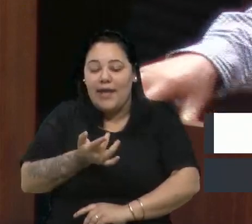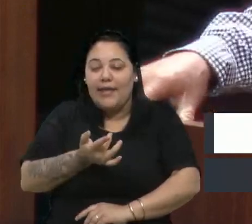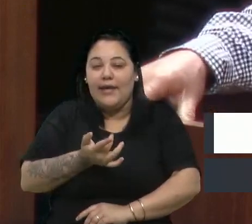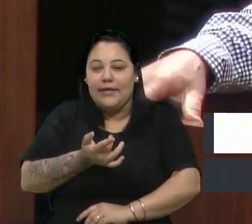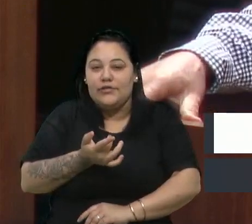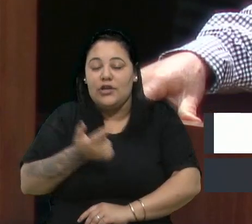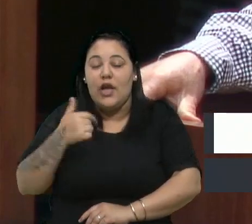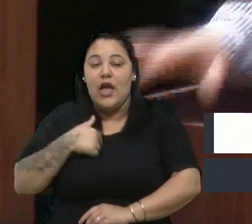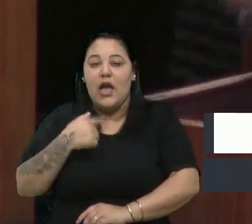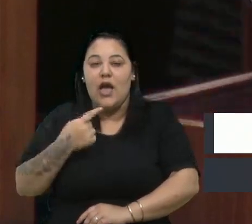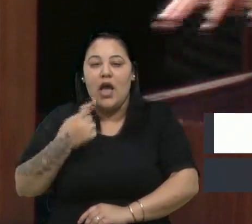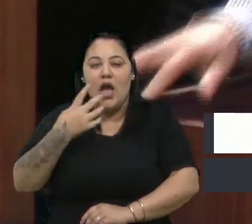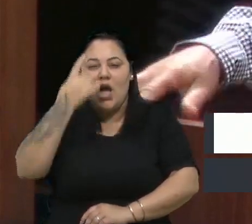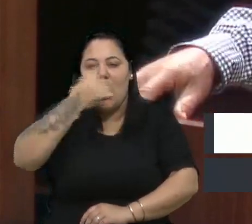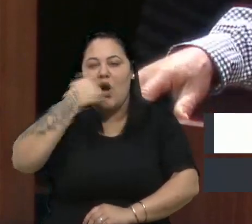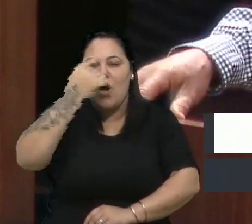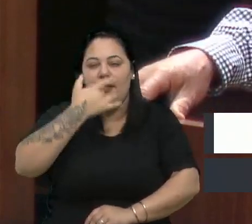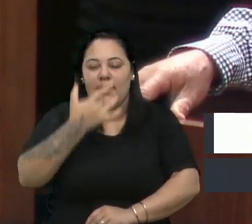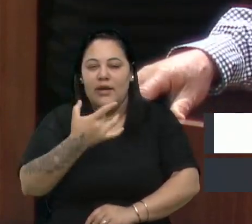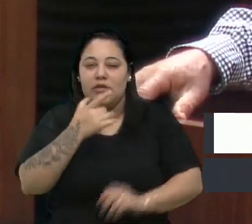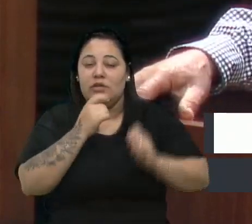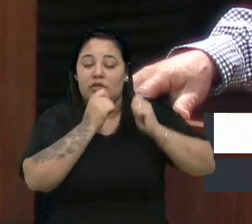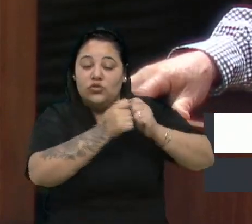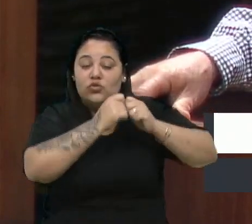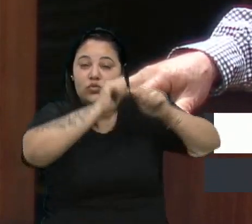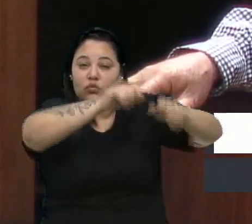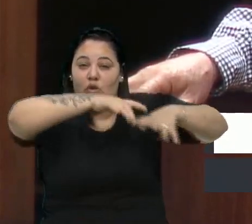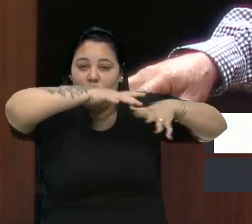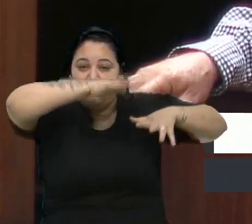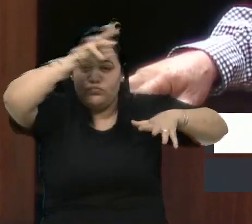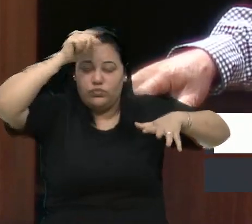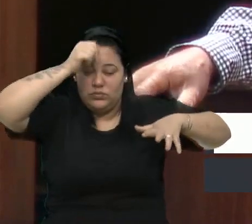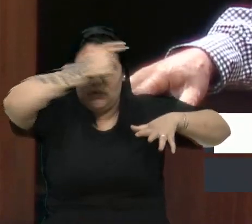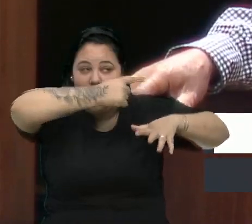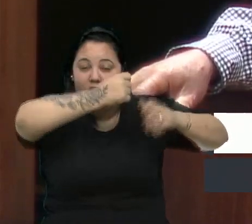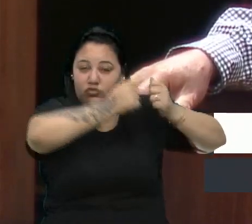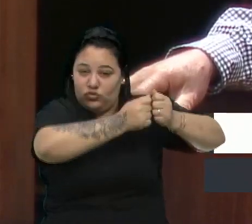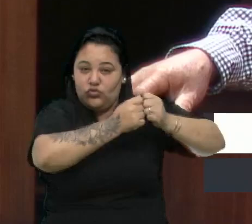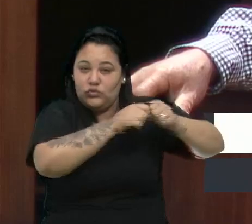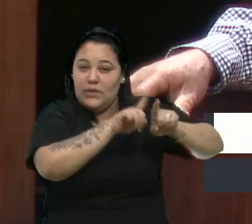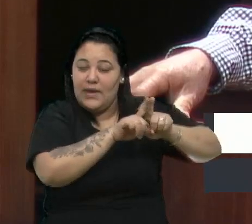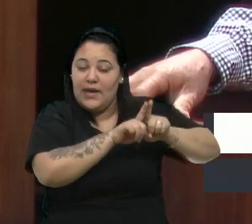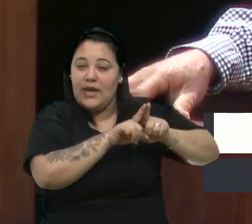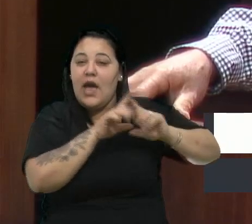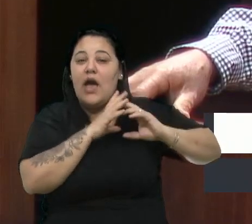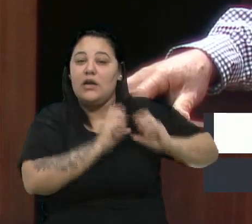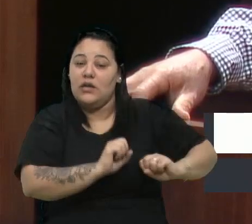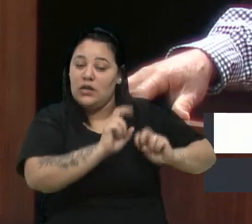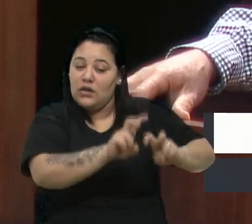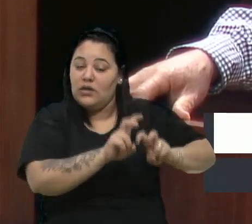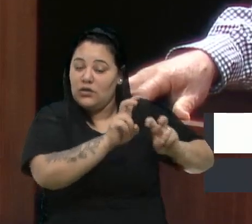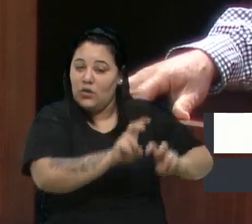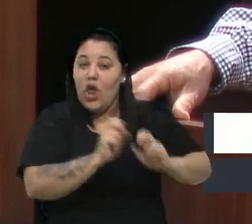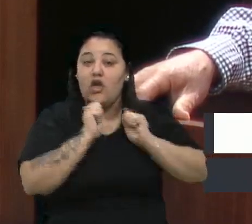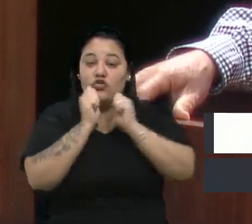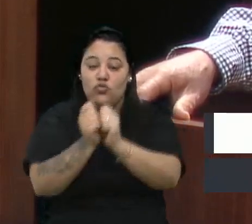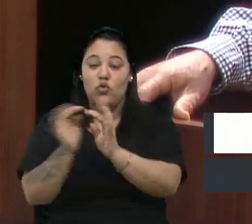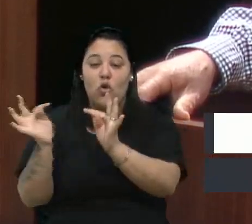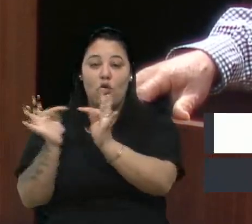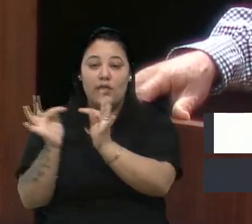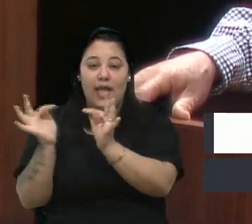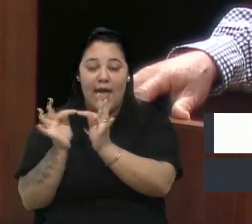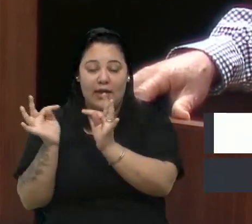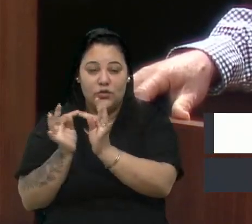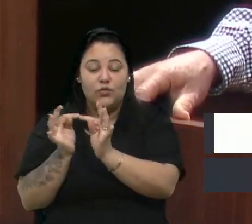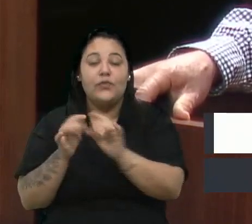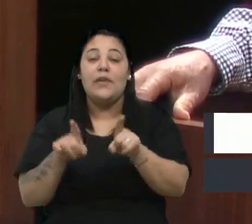horas, estivemos juntos ali no auditório da Prefeitura, a Secretaria da Agricultura, com seus técnicos, o secretário